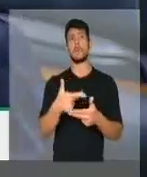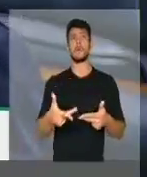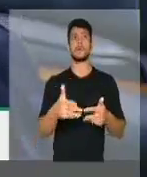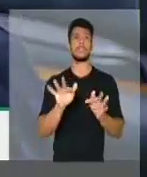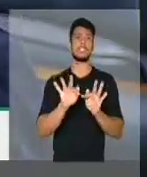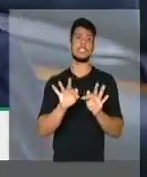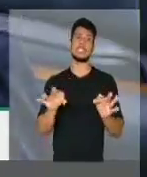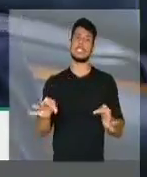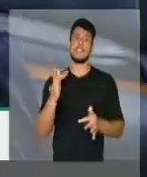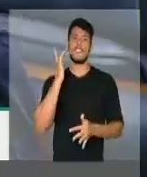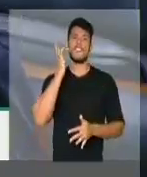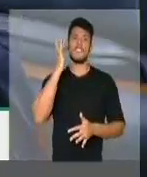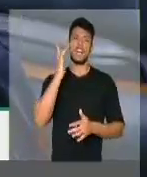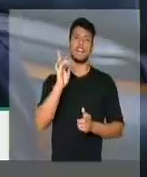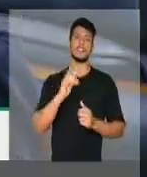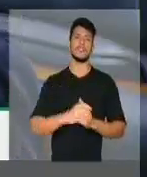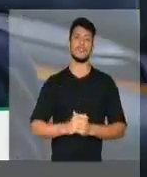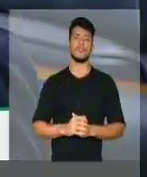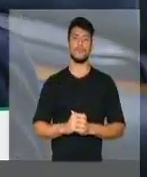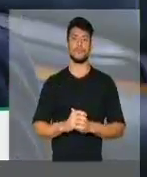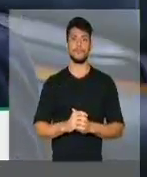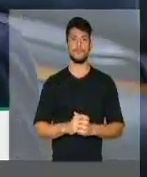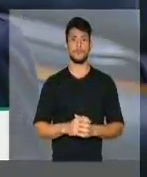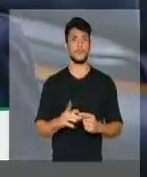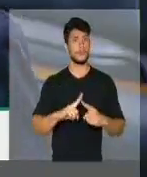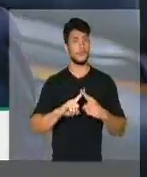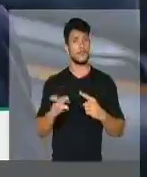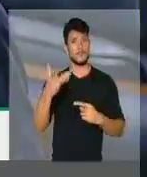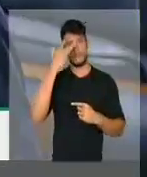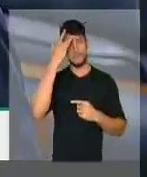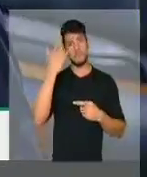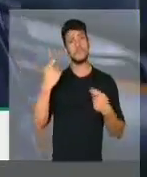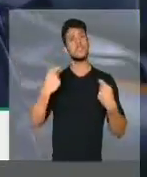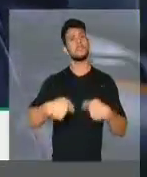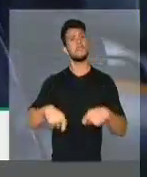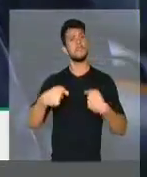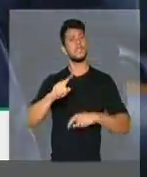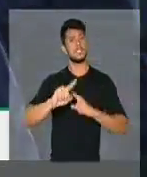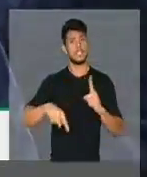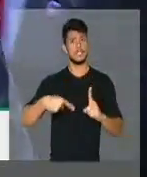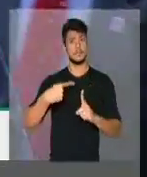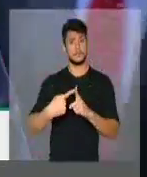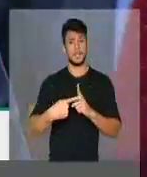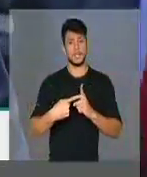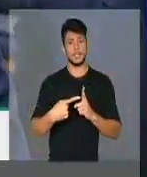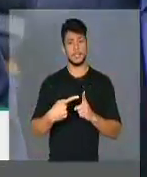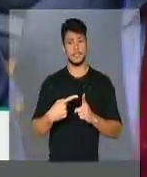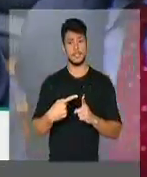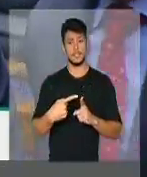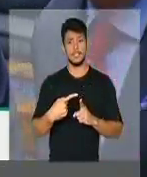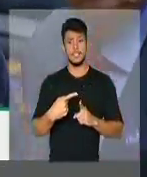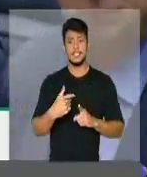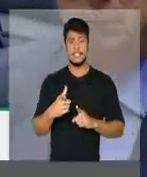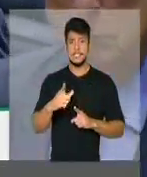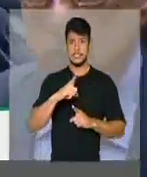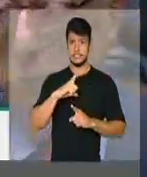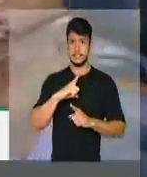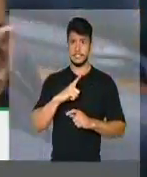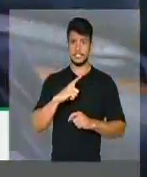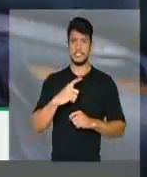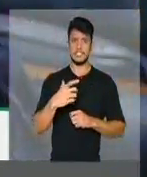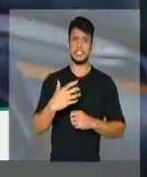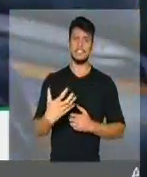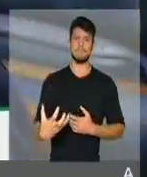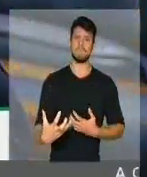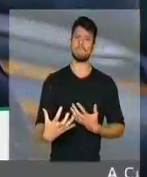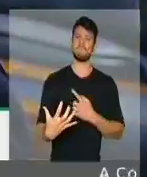fácil de ser entendido. Para aqueles que mais precisam e estão tendo a sua dignidade ferida com o aumento